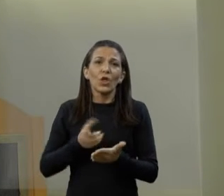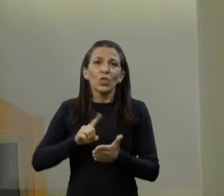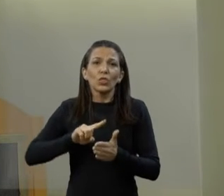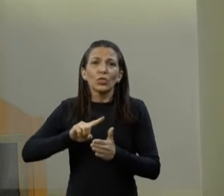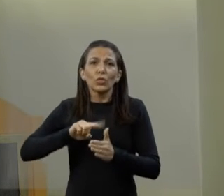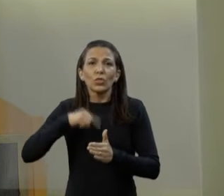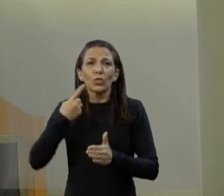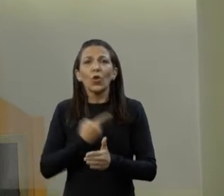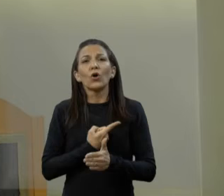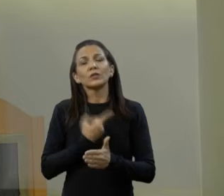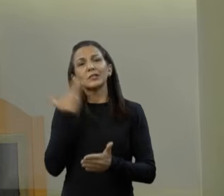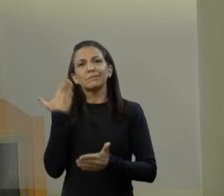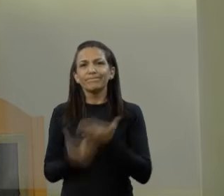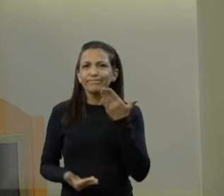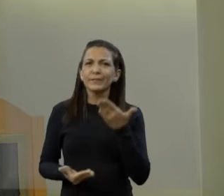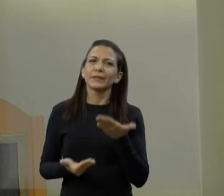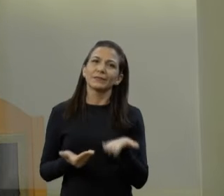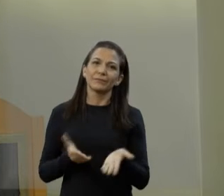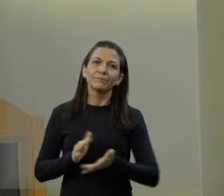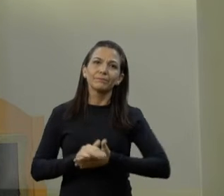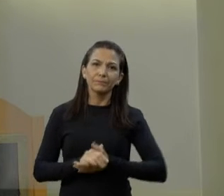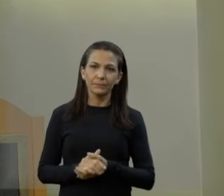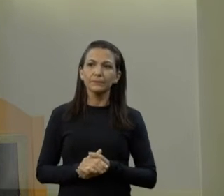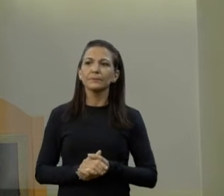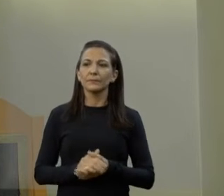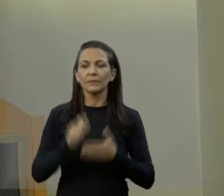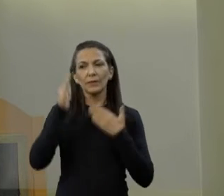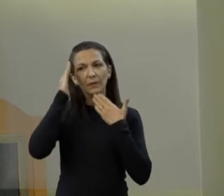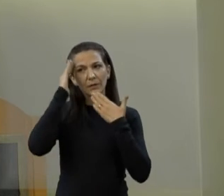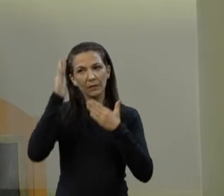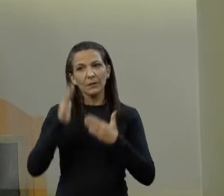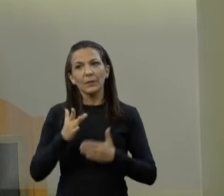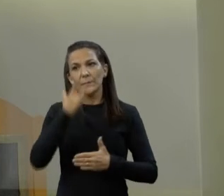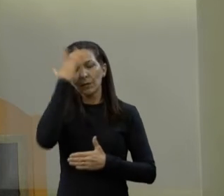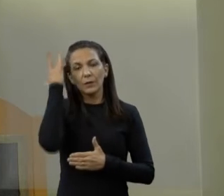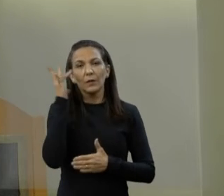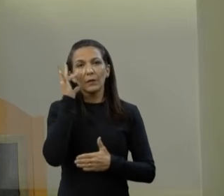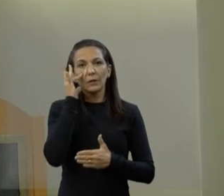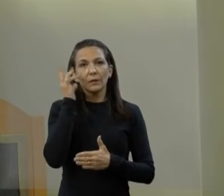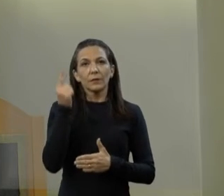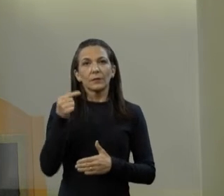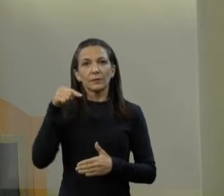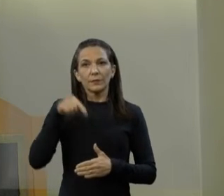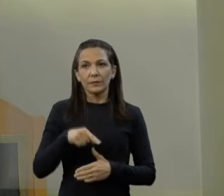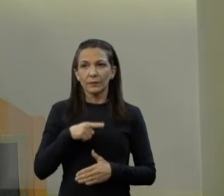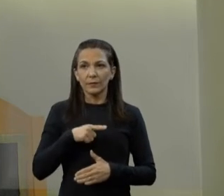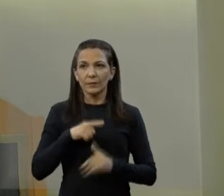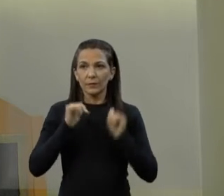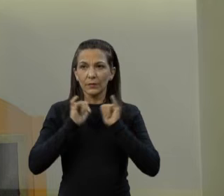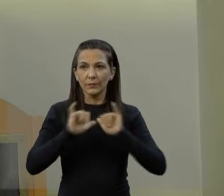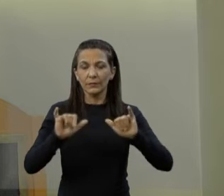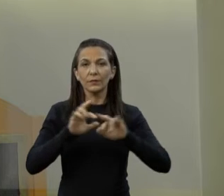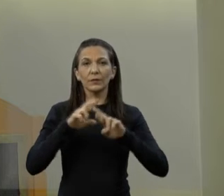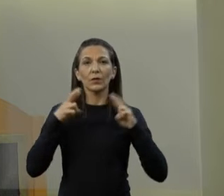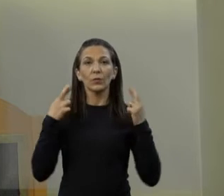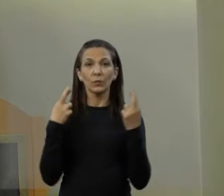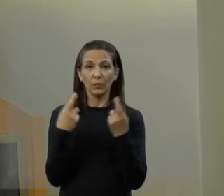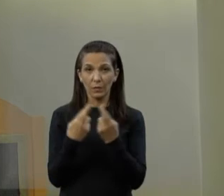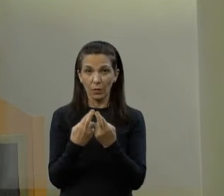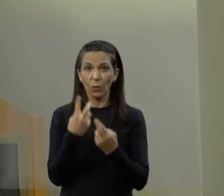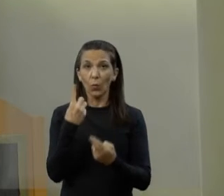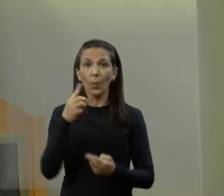para trás Então nesse sentido que eu quero agradecer a força política e todos que tiveram aqui foi anunciado nessa seção